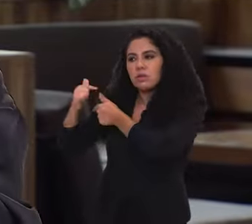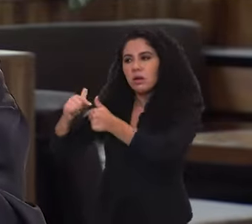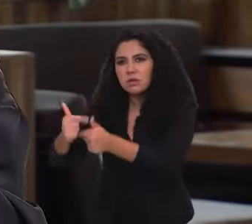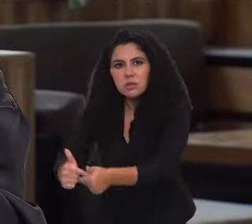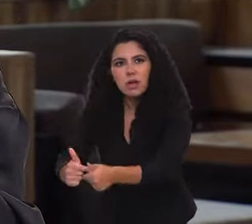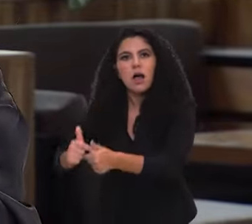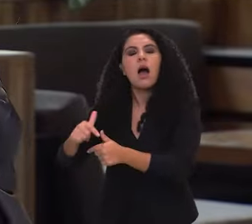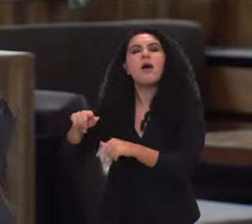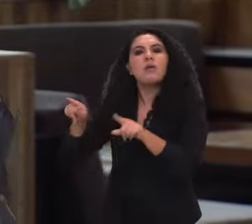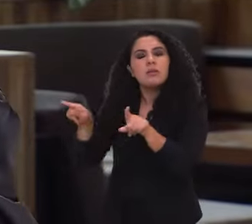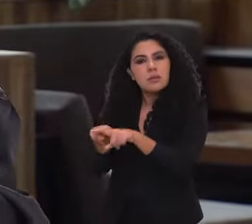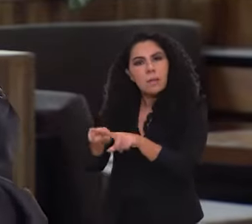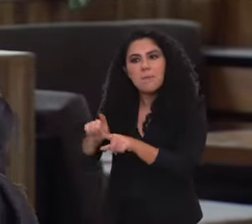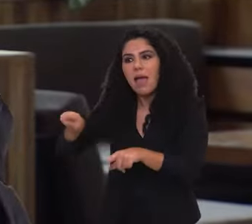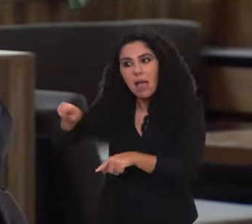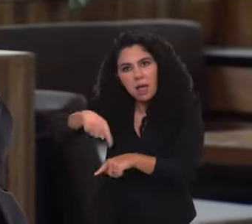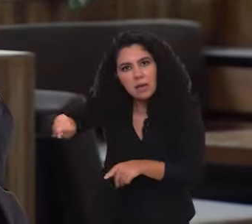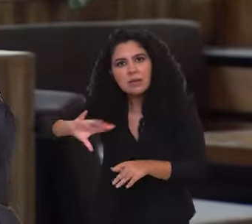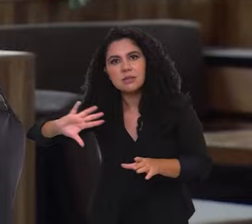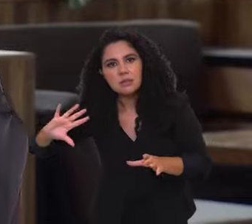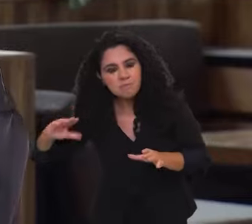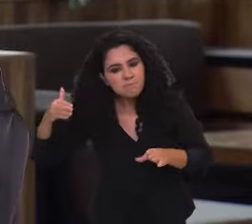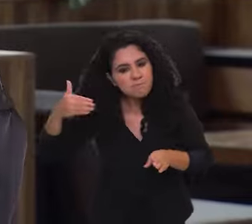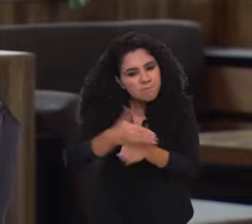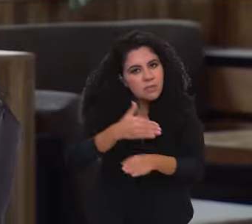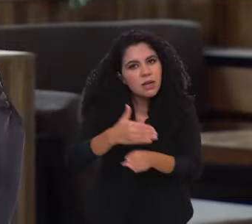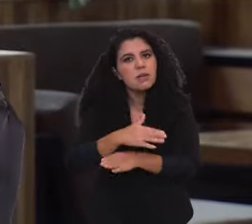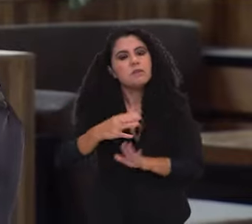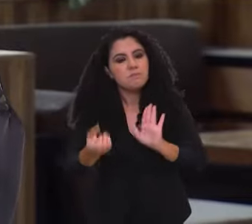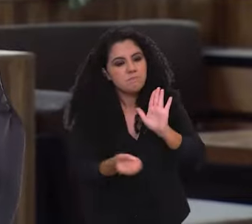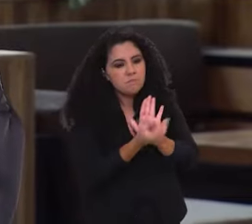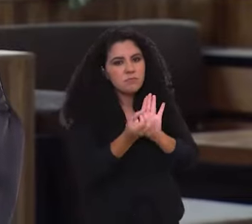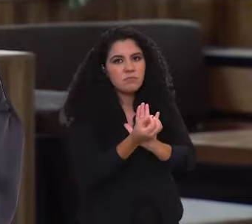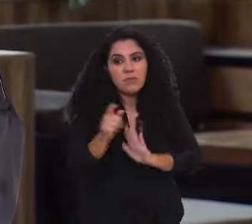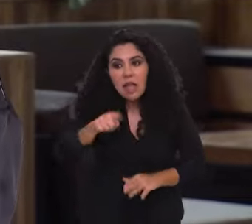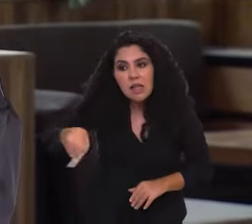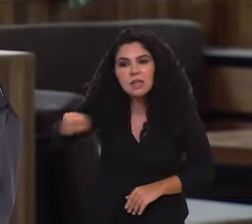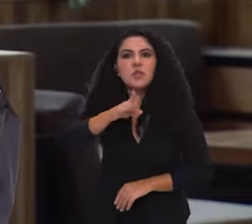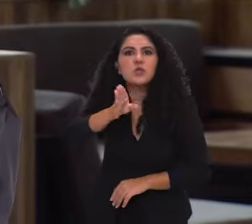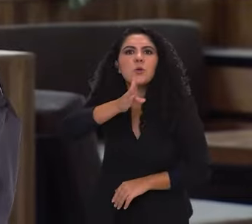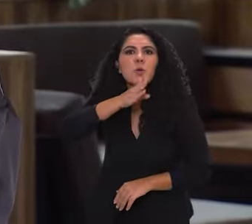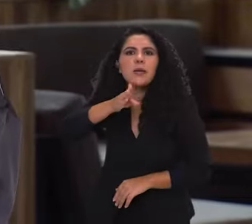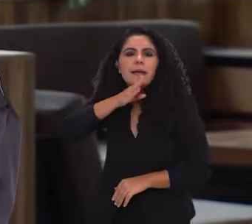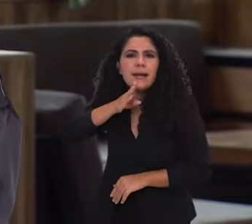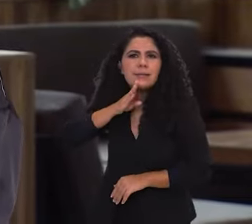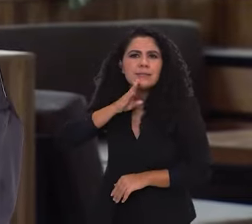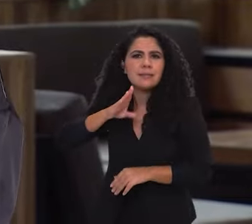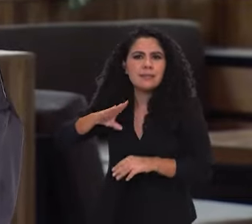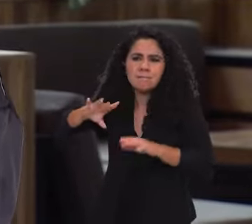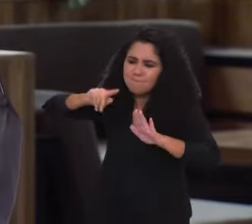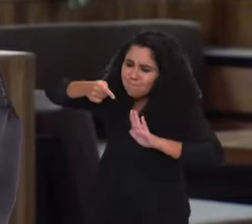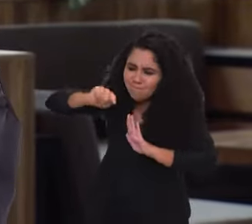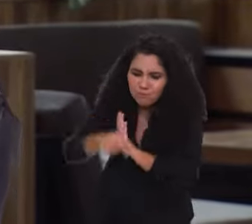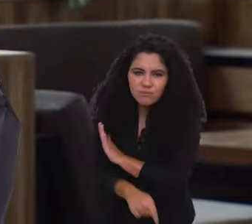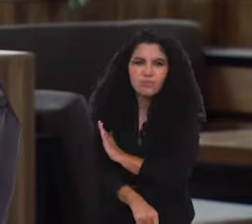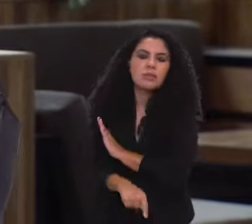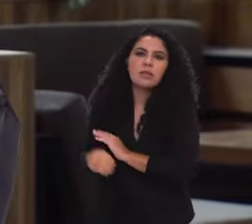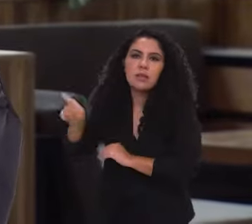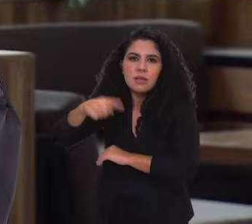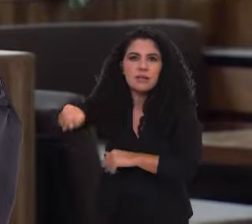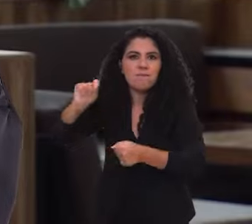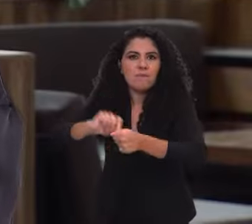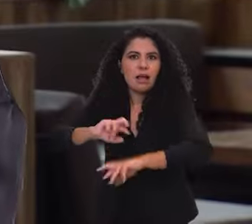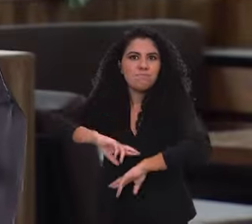comunidades tradicionais, os extrativistas, aqueles que no dia a dia conhecem processos que são únicos de manejo e que fazem